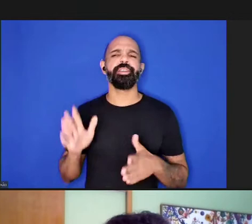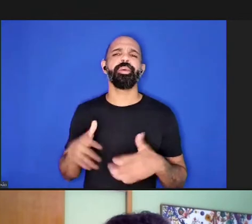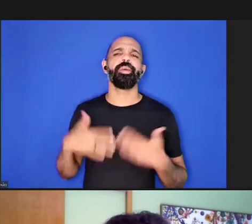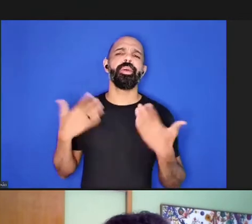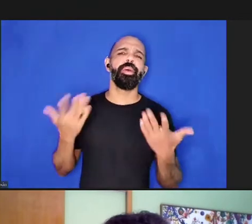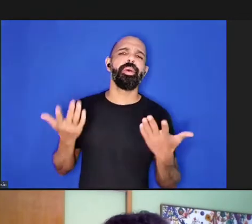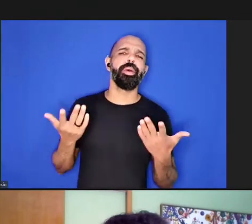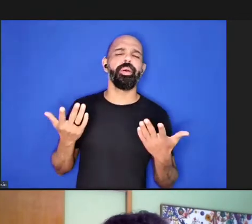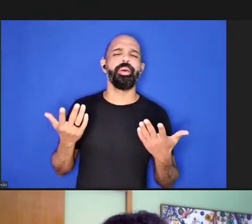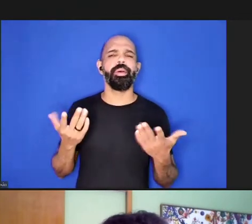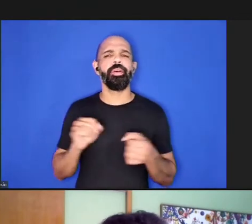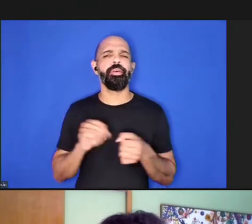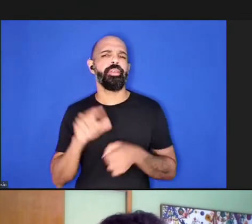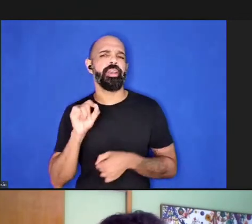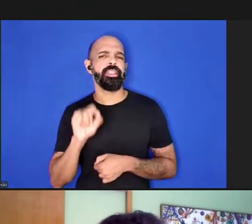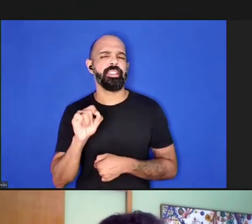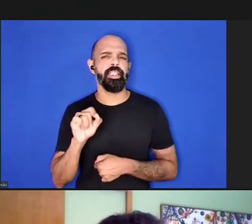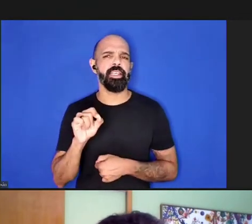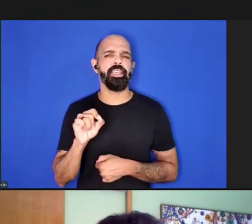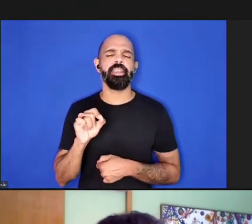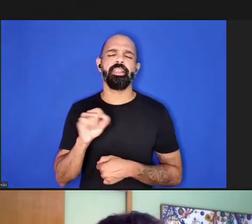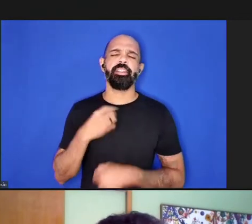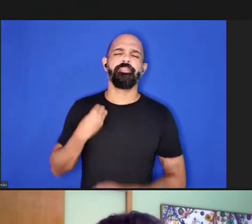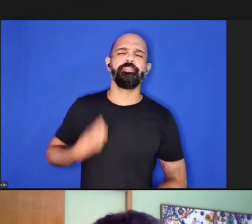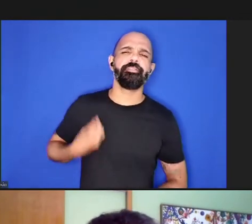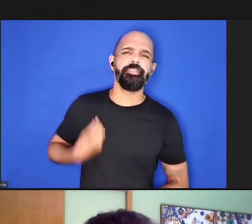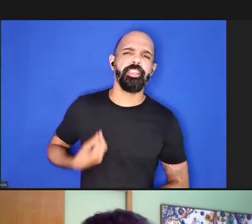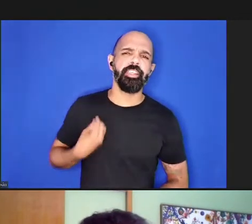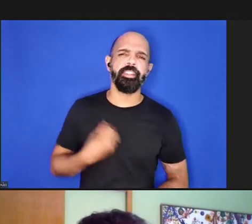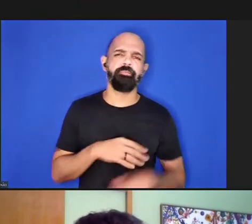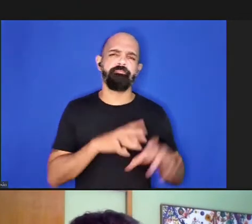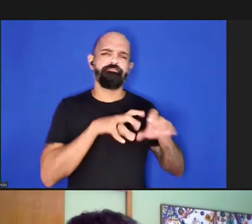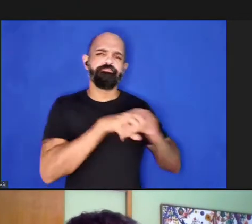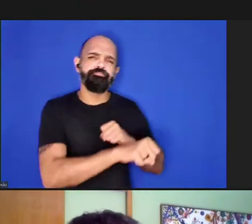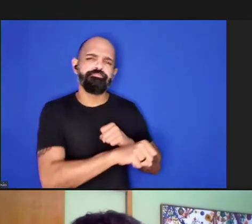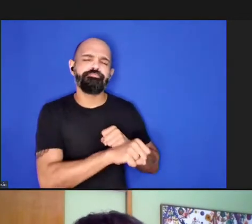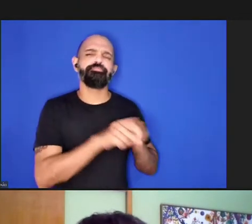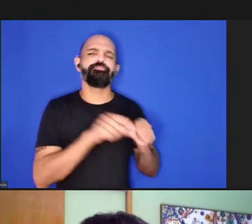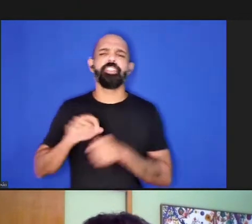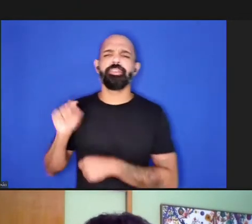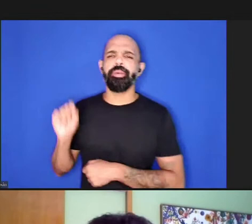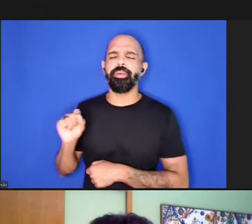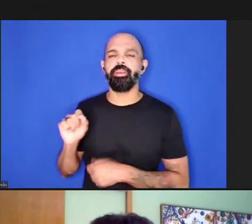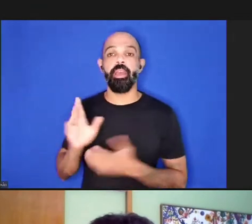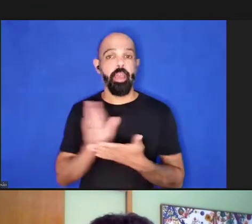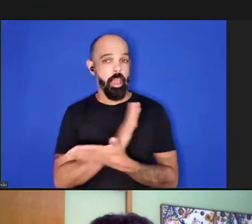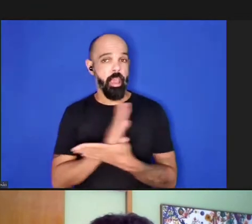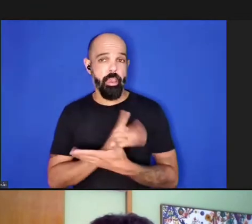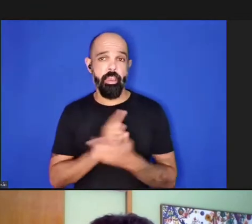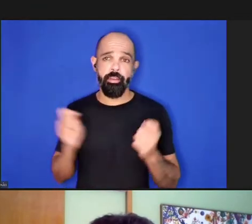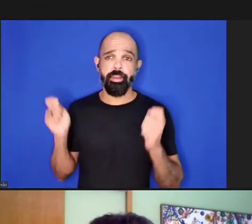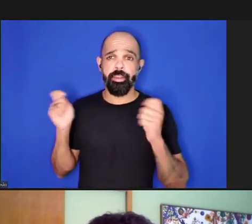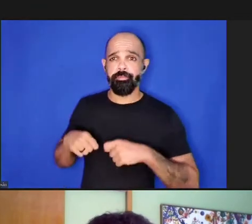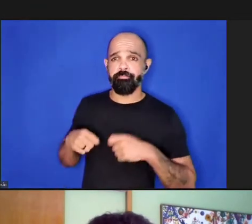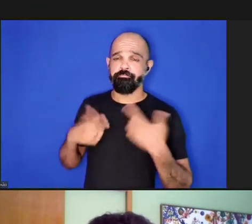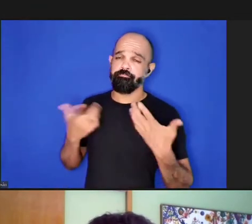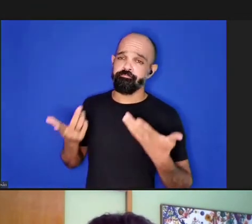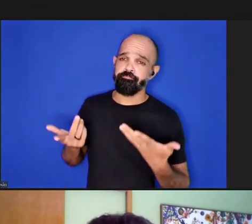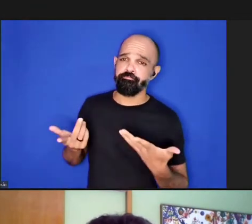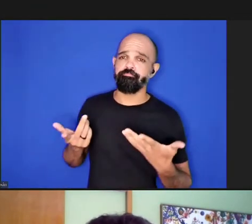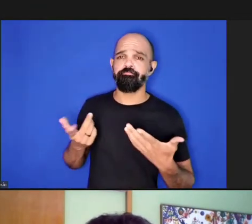fazer da vida depois da escola. Alguns deles podem